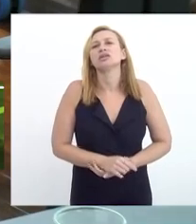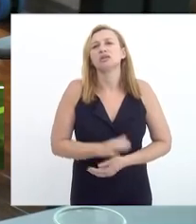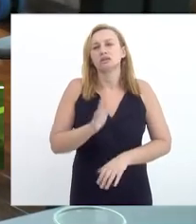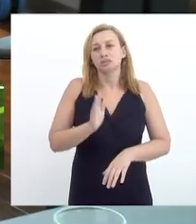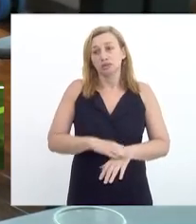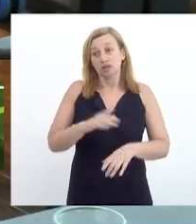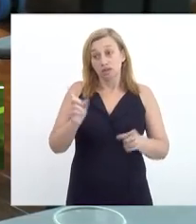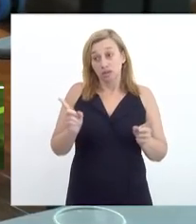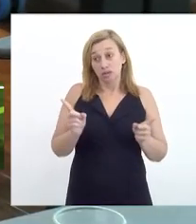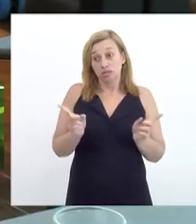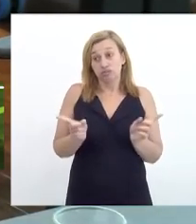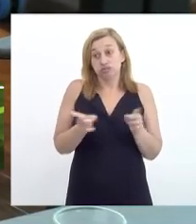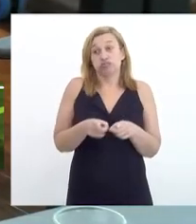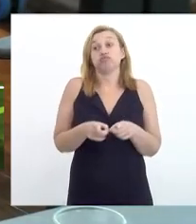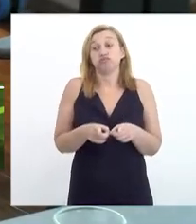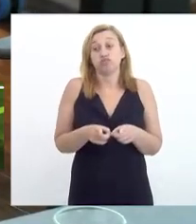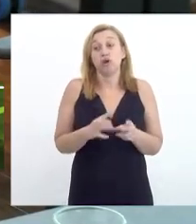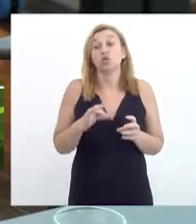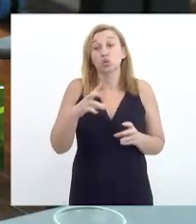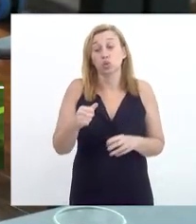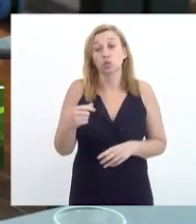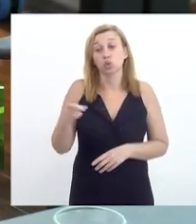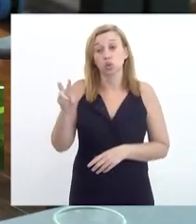apertado Ainda Tem que votar tudo Na terça-feira